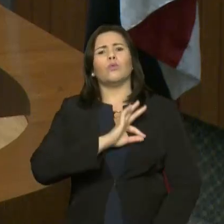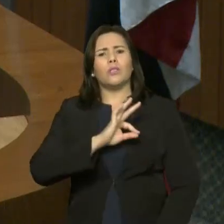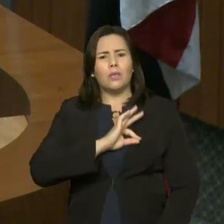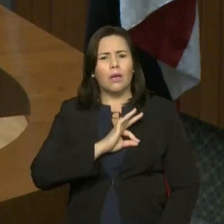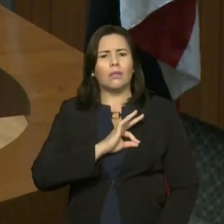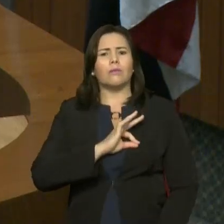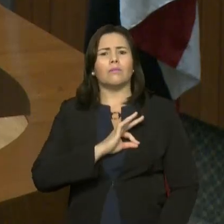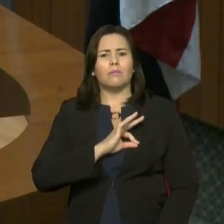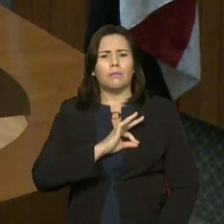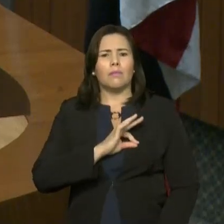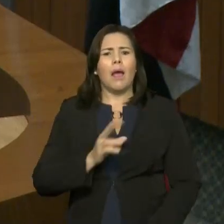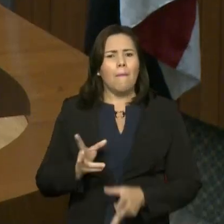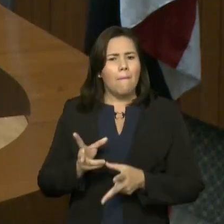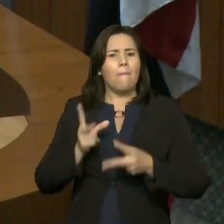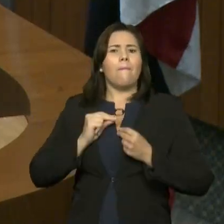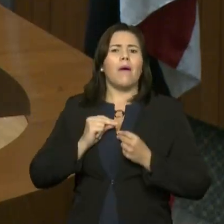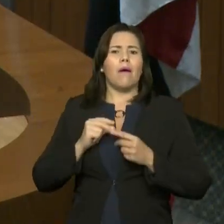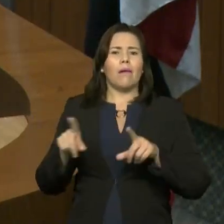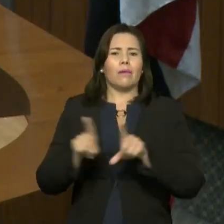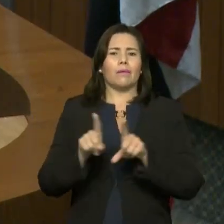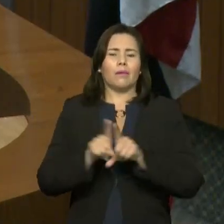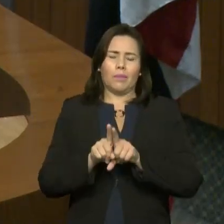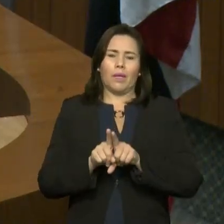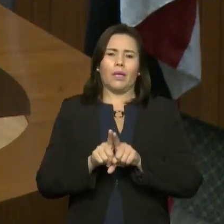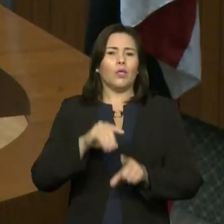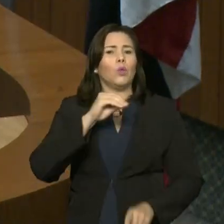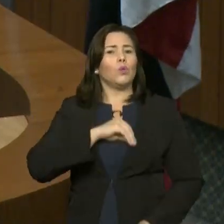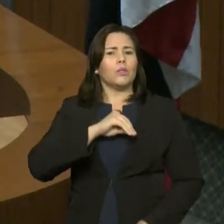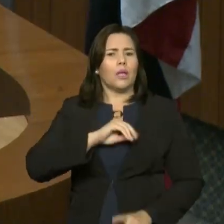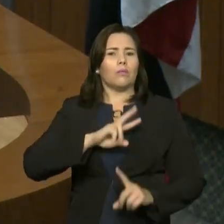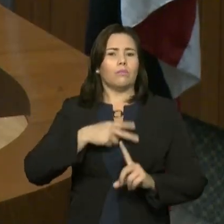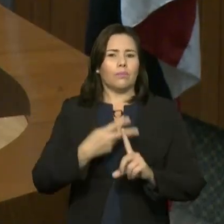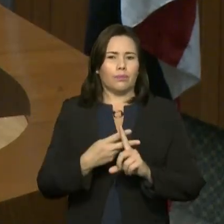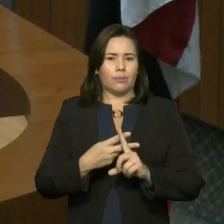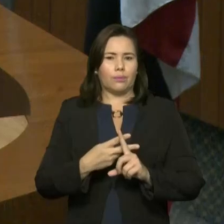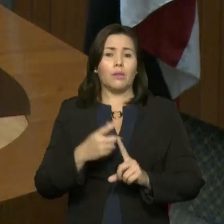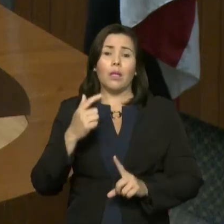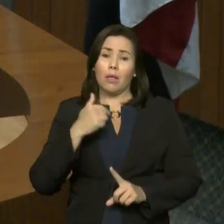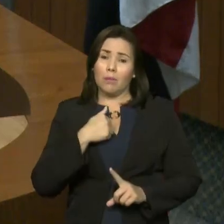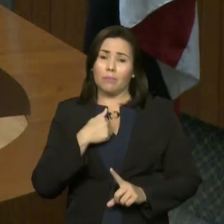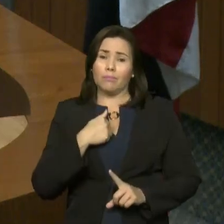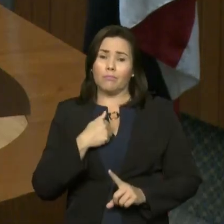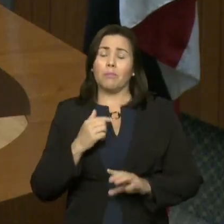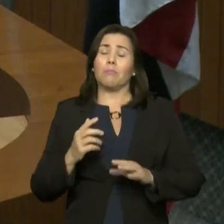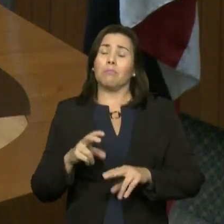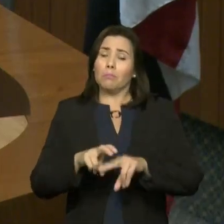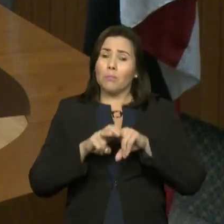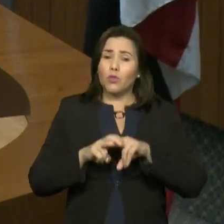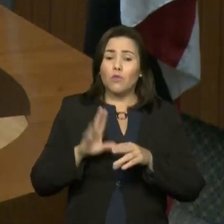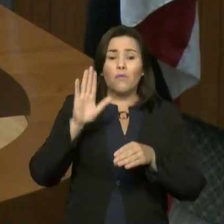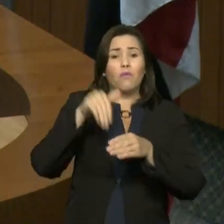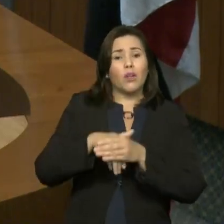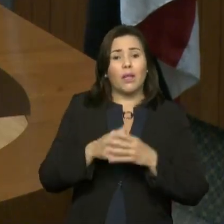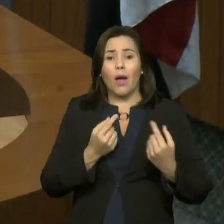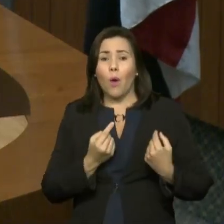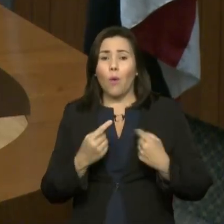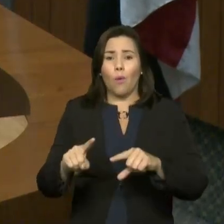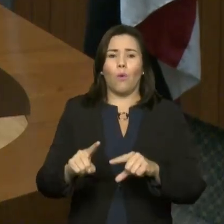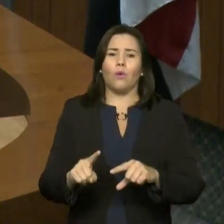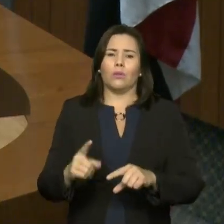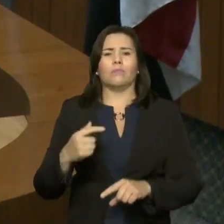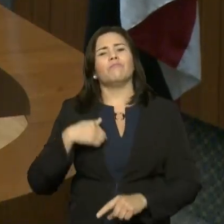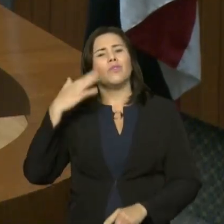também. Então eu vou votar contra, embora sabendo que a maioria governista vai aprovar